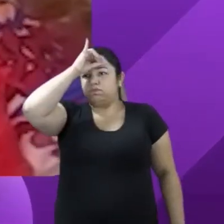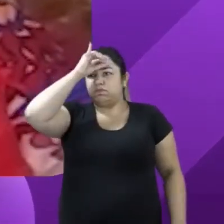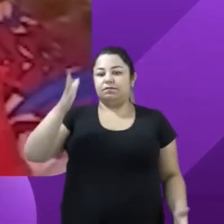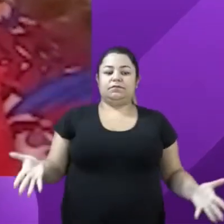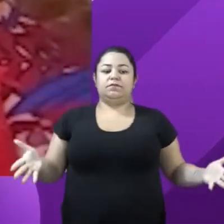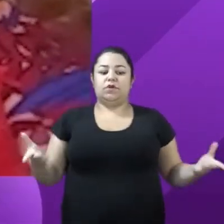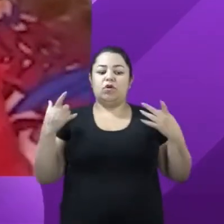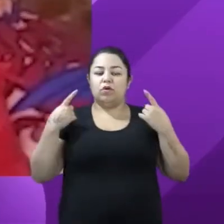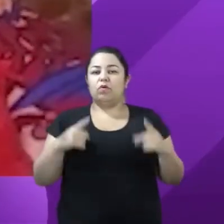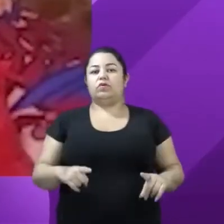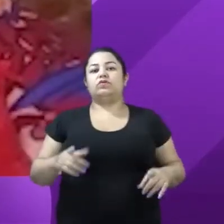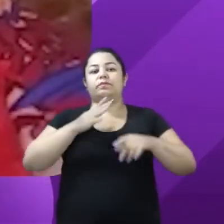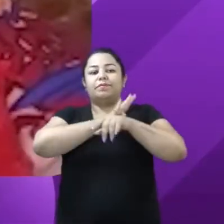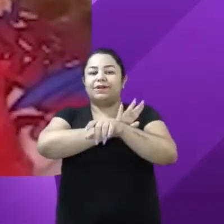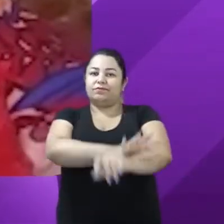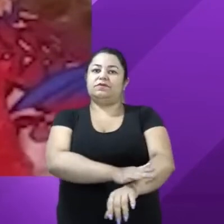ao preconceito.